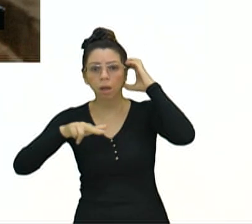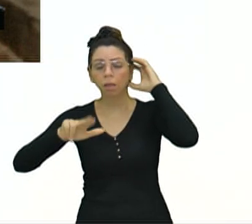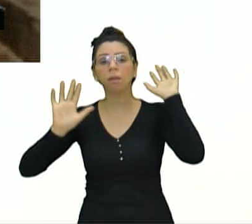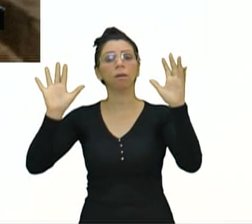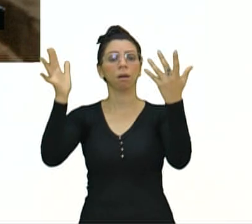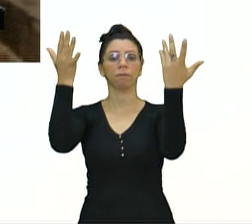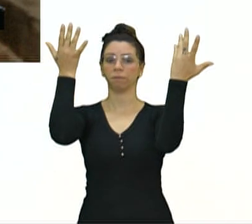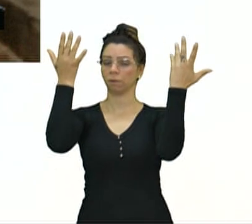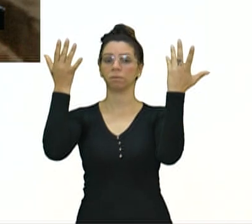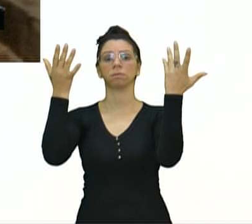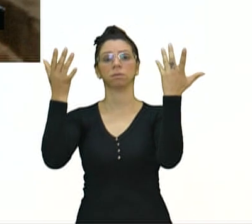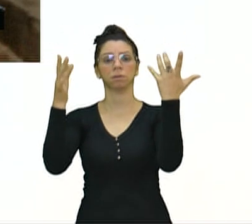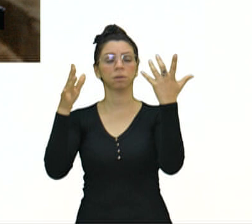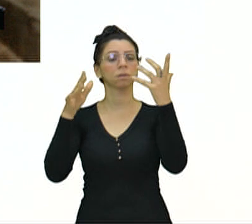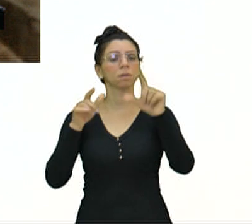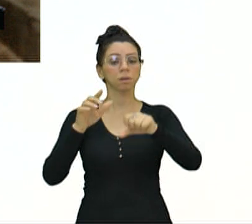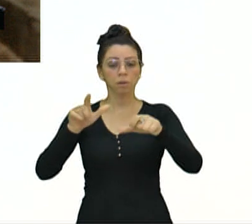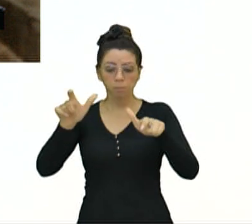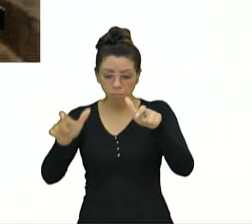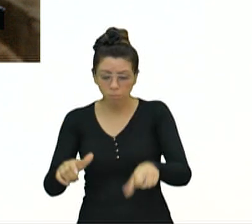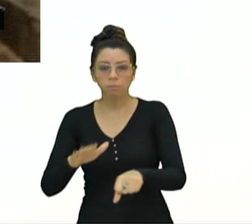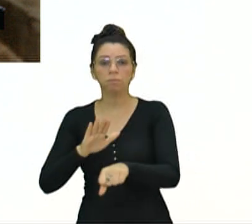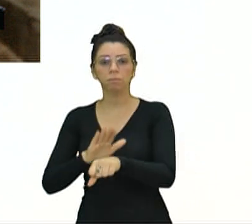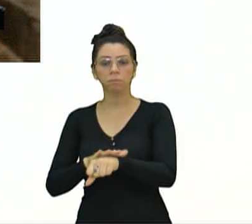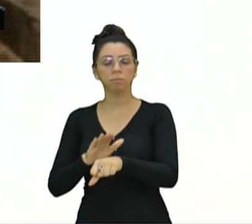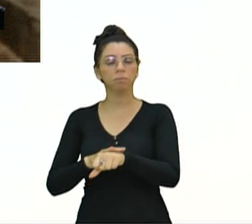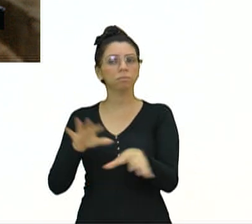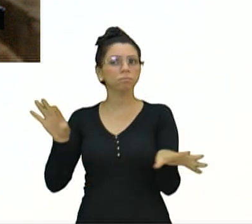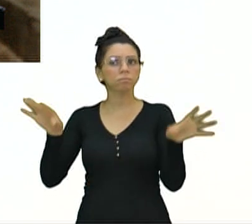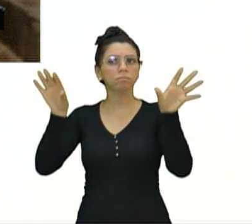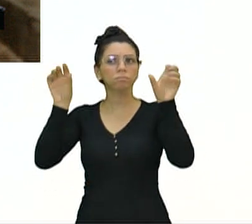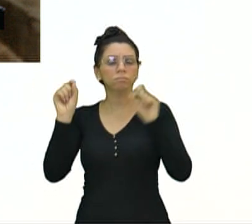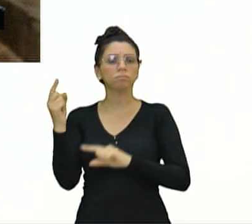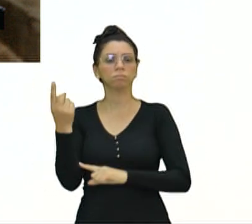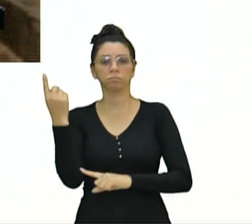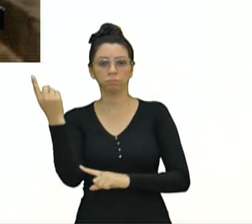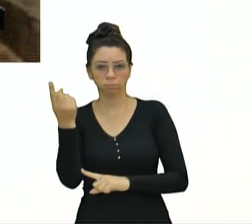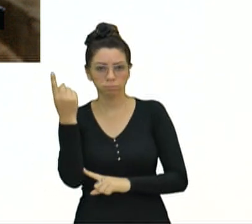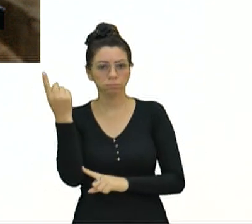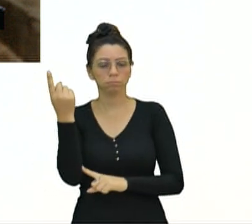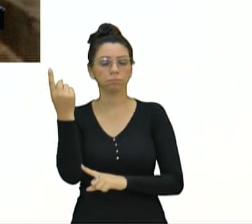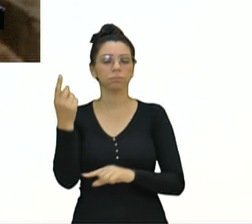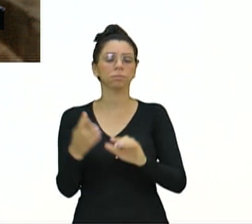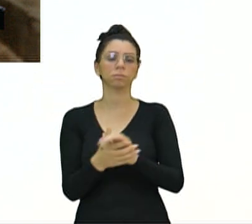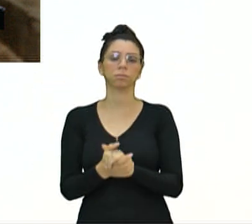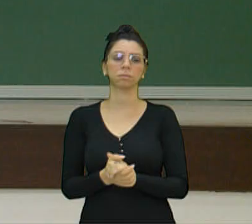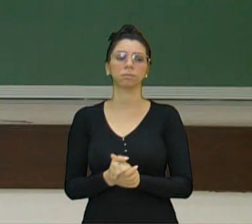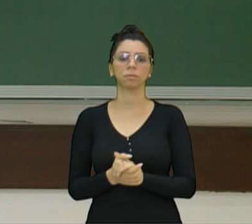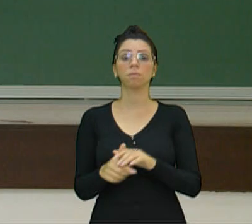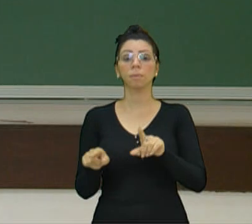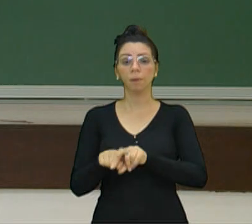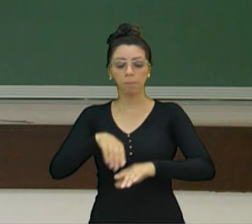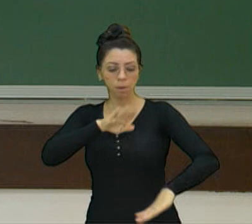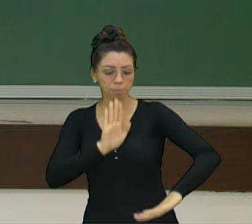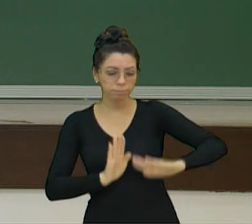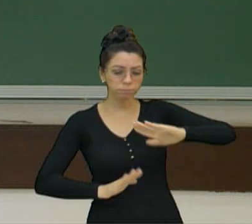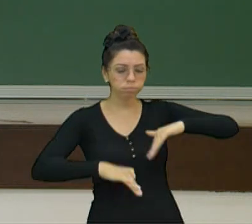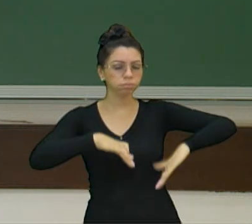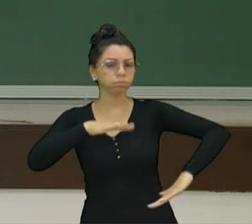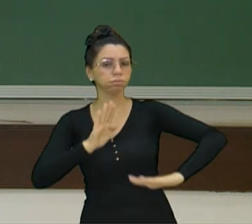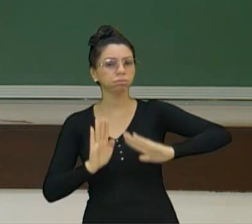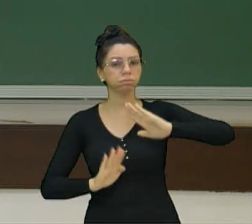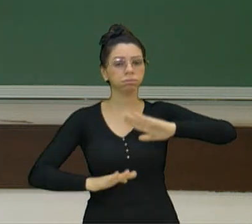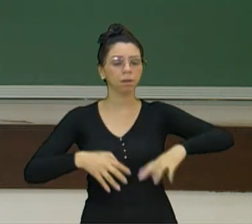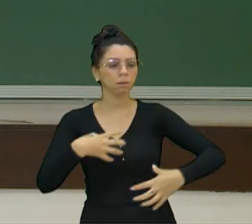e às vezes em momentos em que nós estamos ouvindo essas músicas sozinhos. E da mesma forma que o tambor é como se